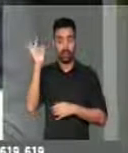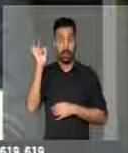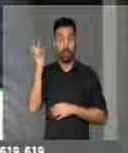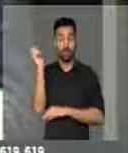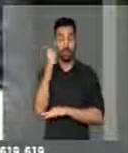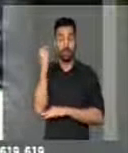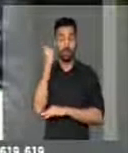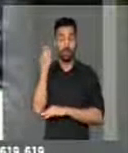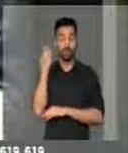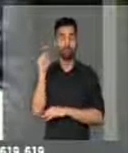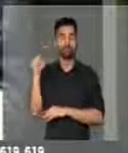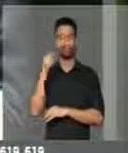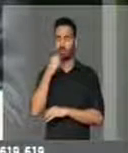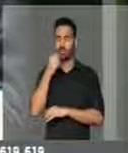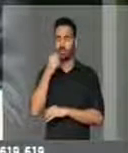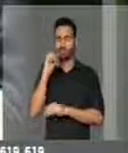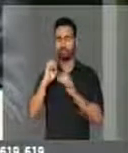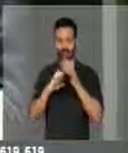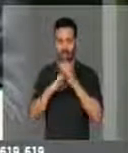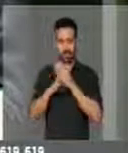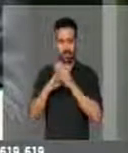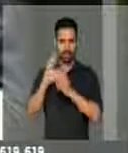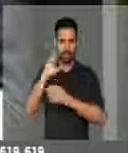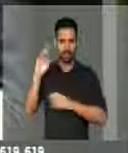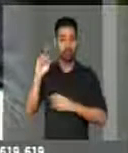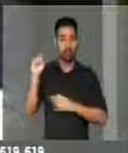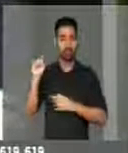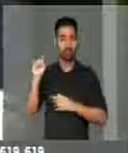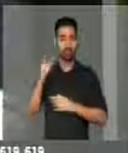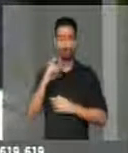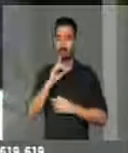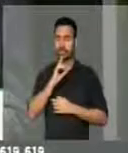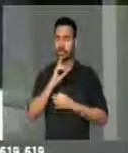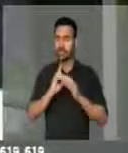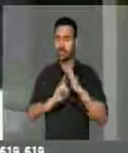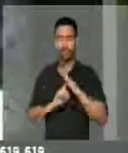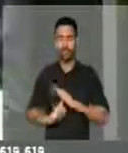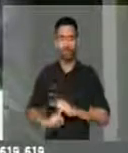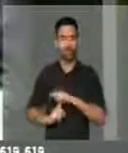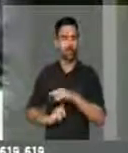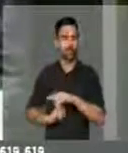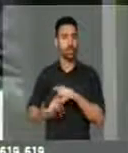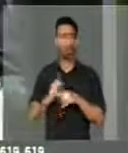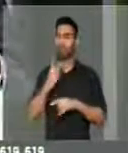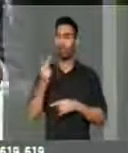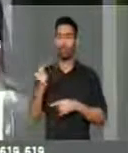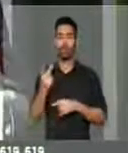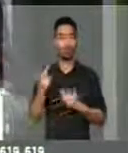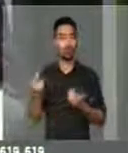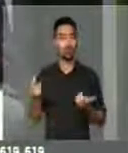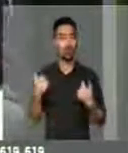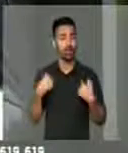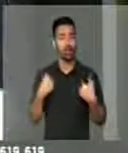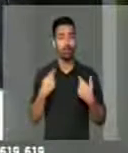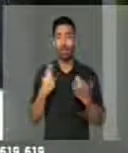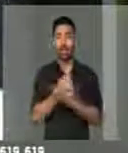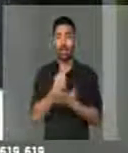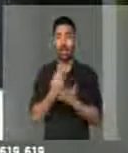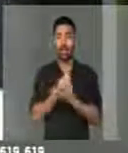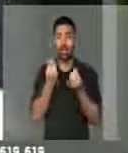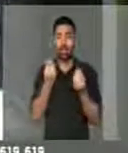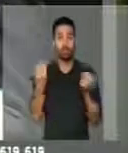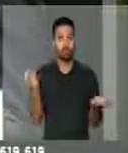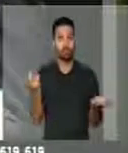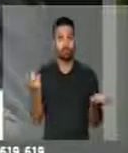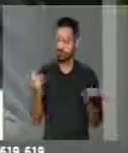um grande empresário que estava muito depressivo. Ele disse: Mauro, mas aonde é que foi que eu errei? Eu falei: não, o